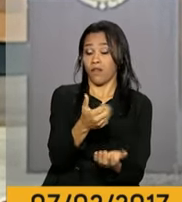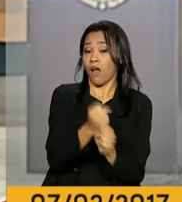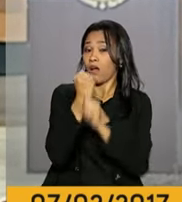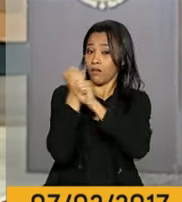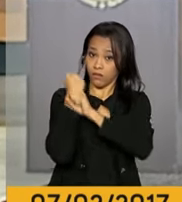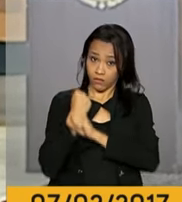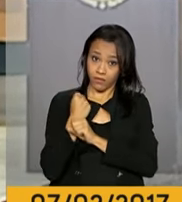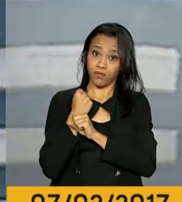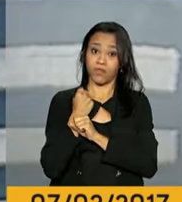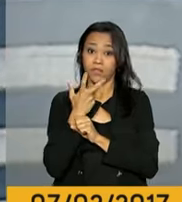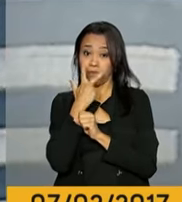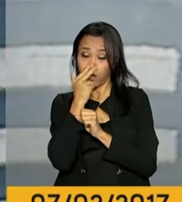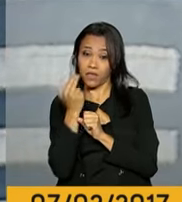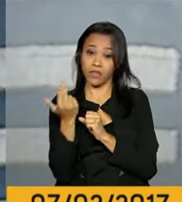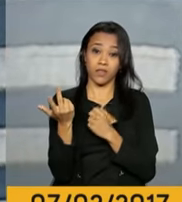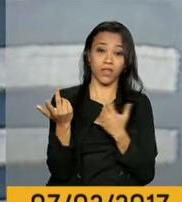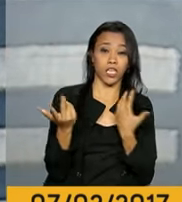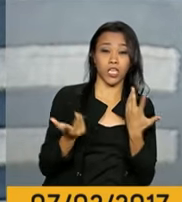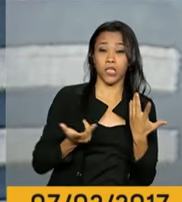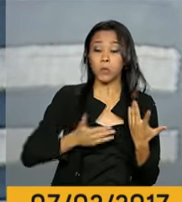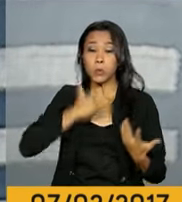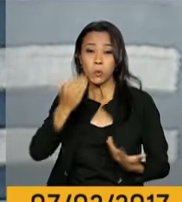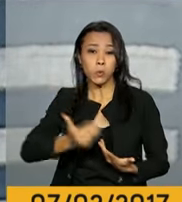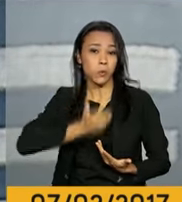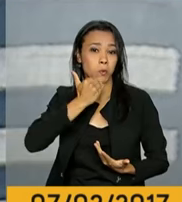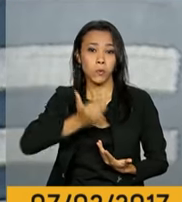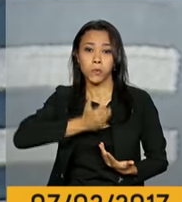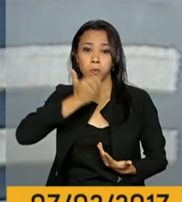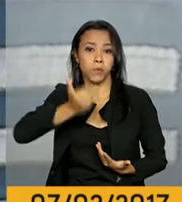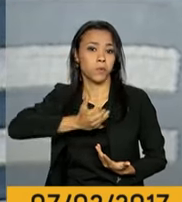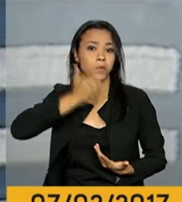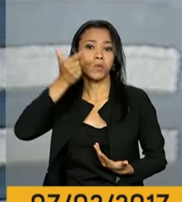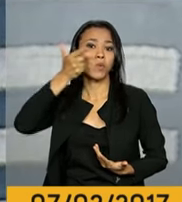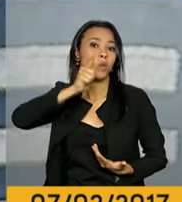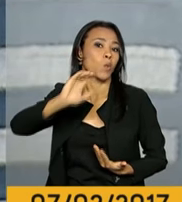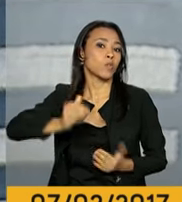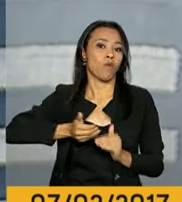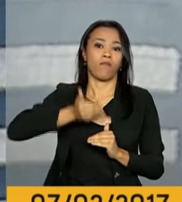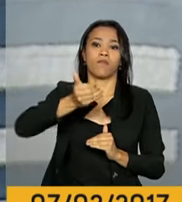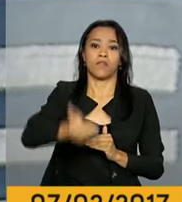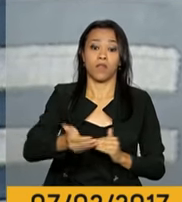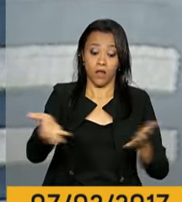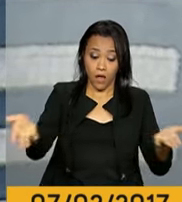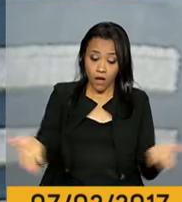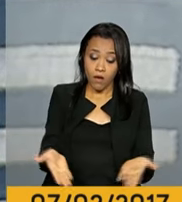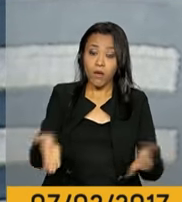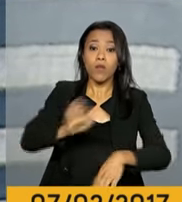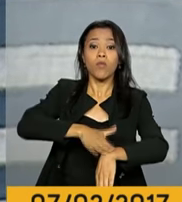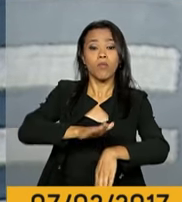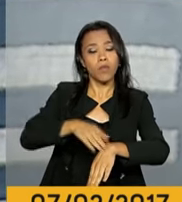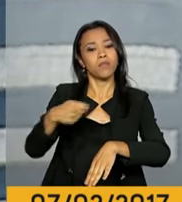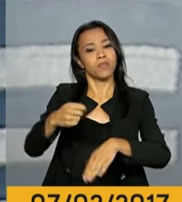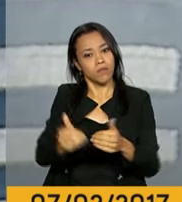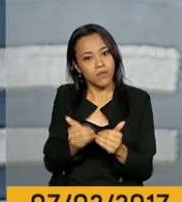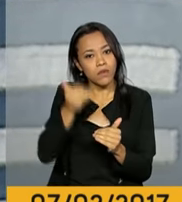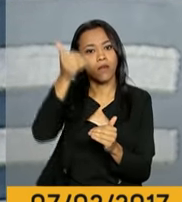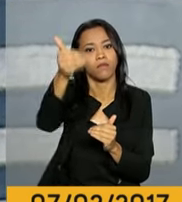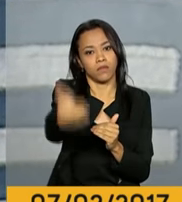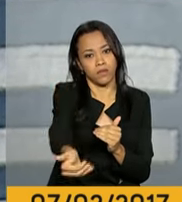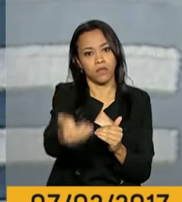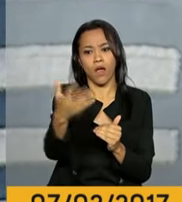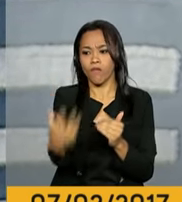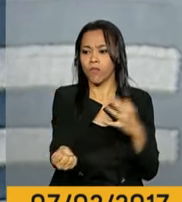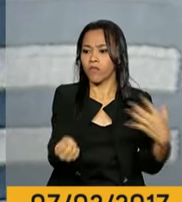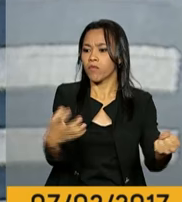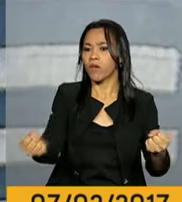ficou aí meio flutuando sem avançar mas agora é o momento que devemos avançar formar equipes